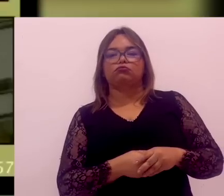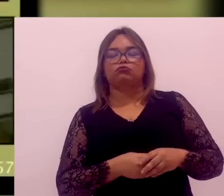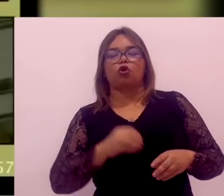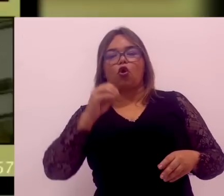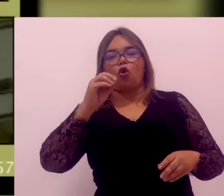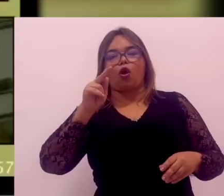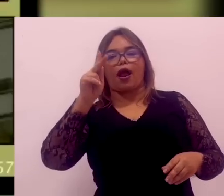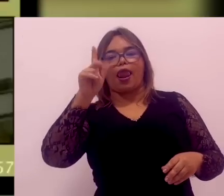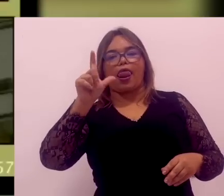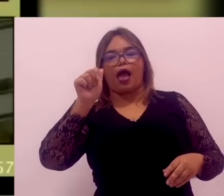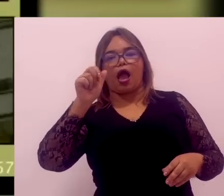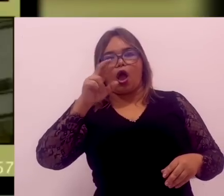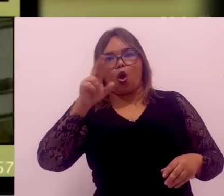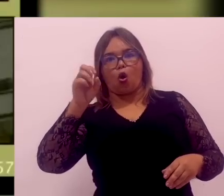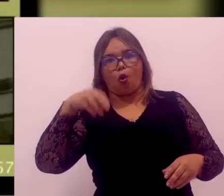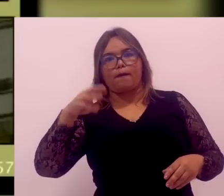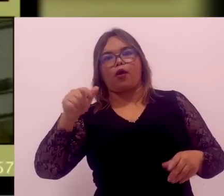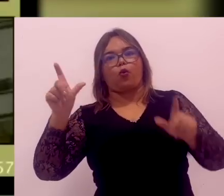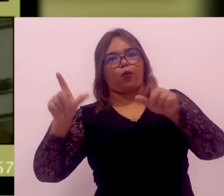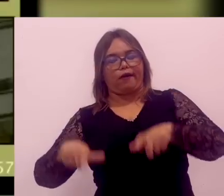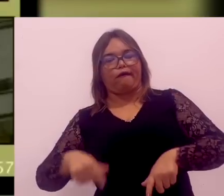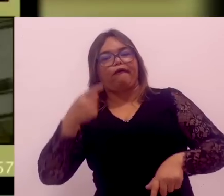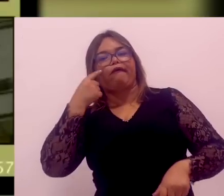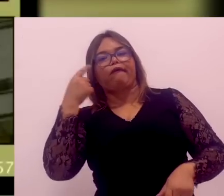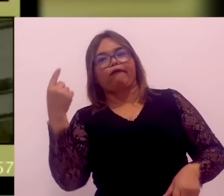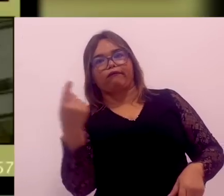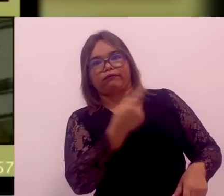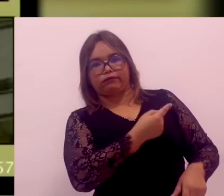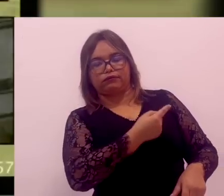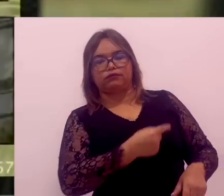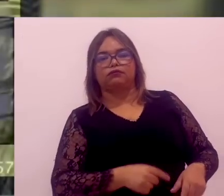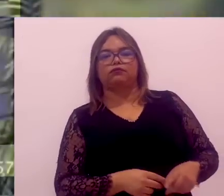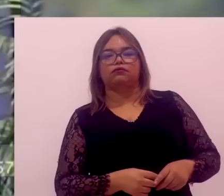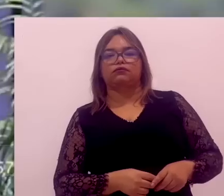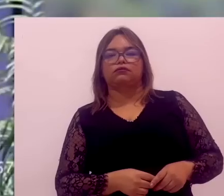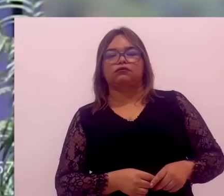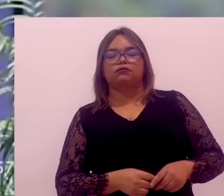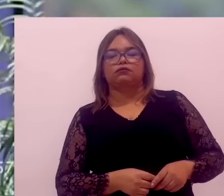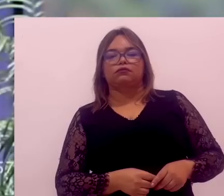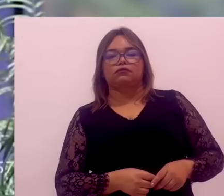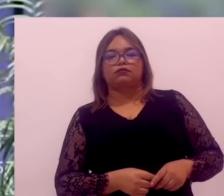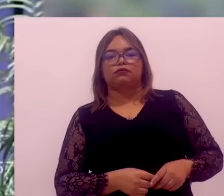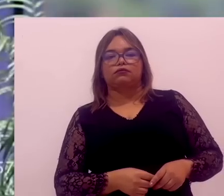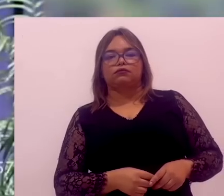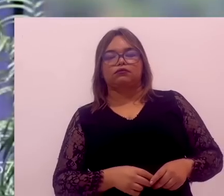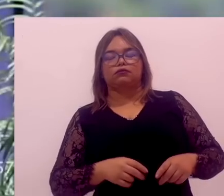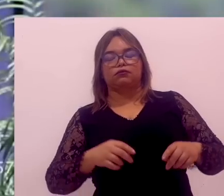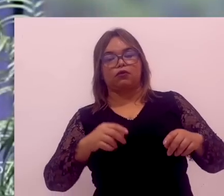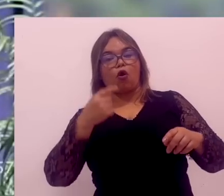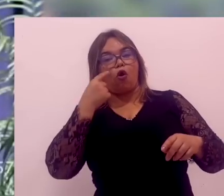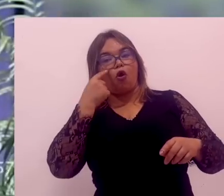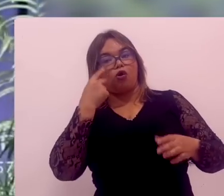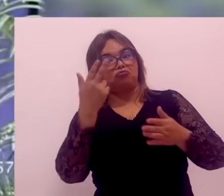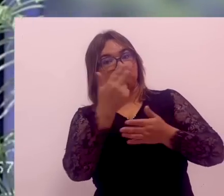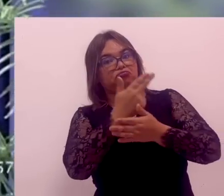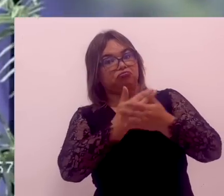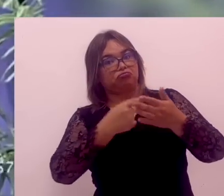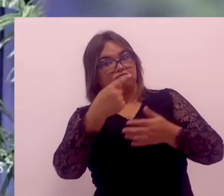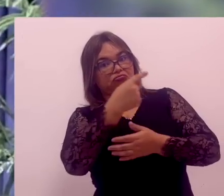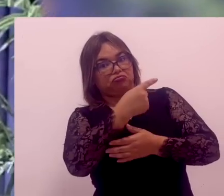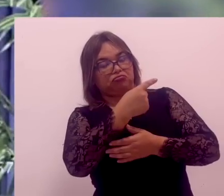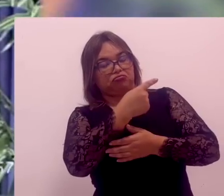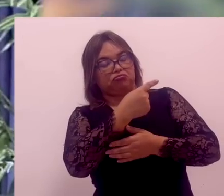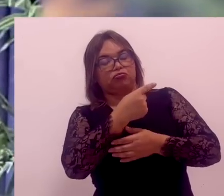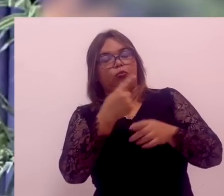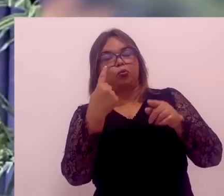estão viradas. Sim, talvez seja, mas isso não tem importância, porque de um jeito elas representam o aspecto feminino e